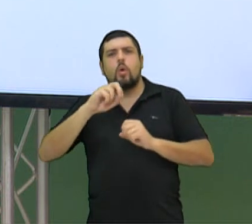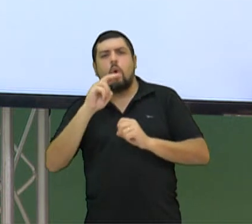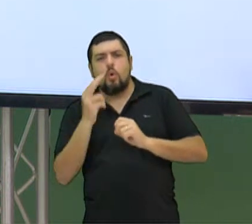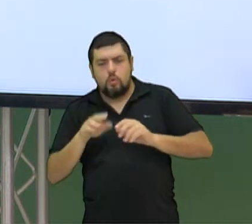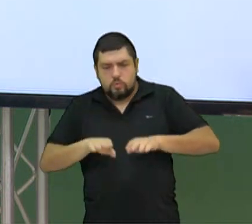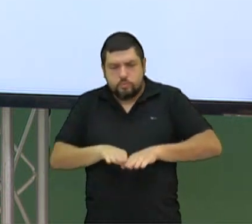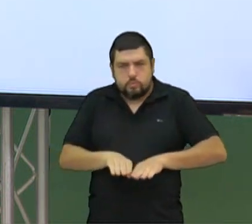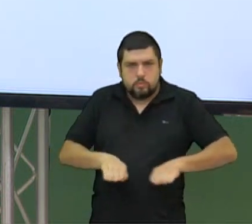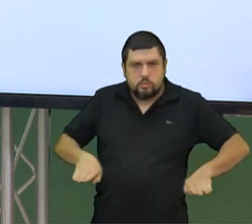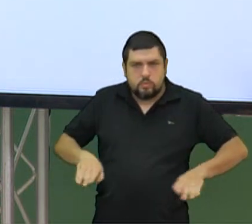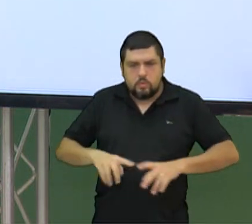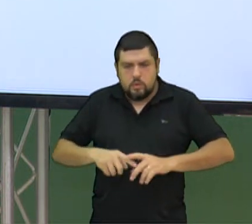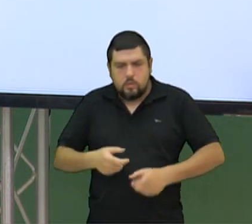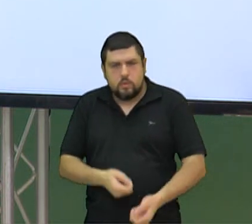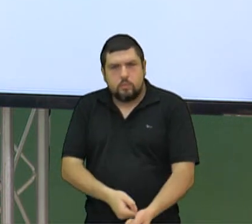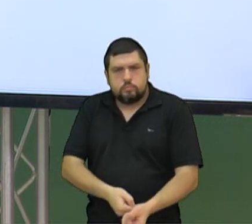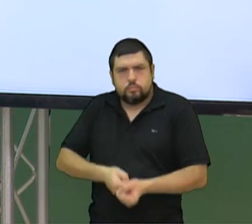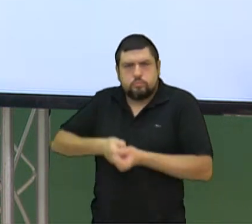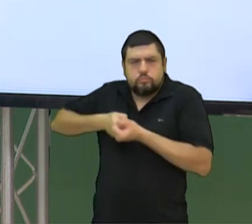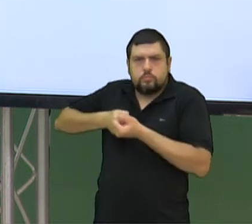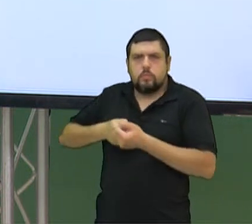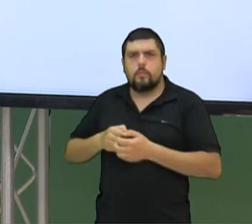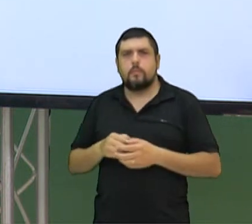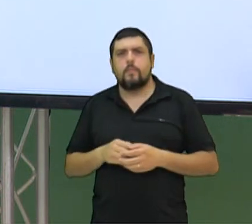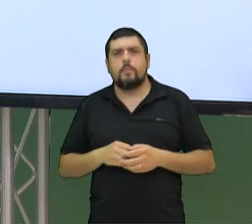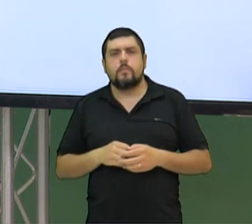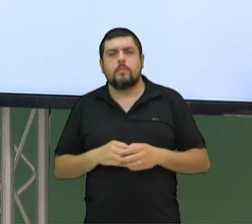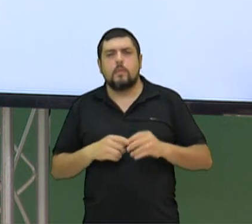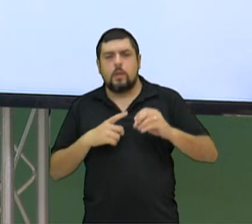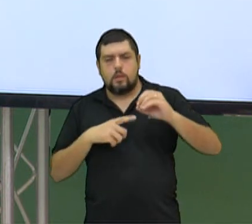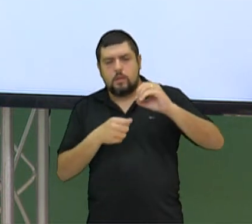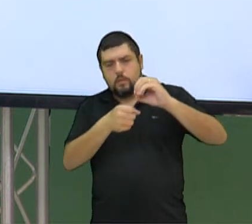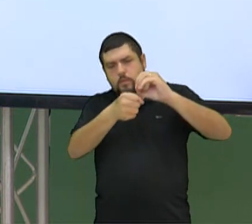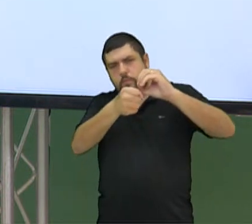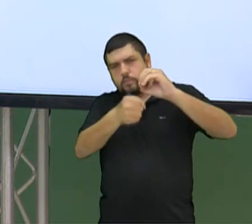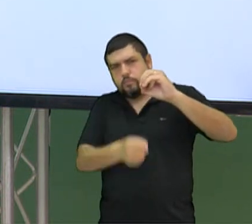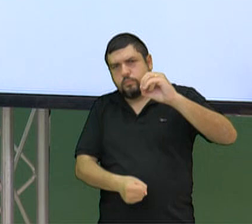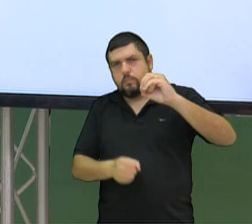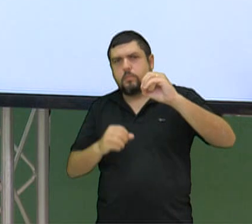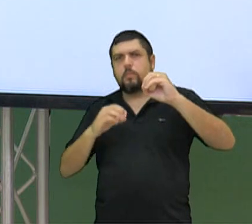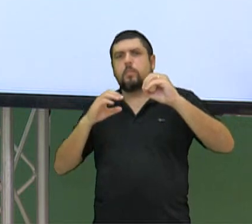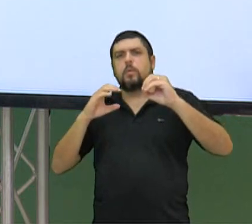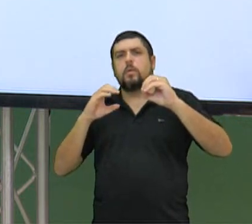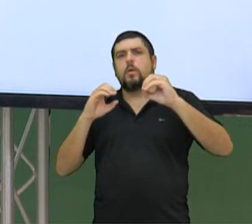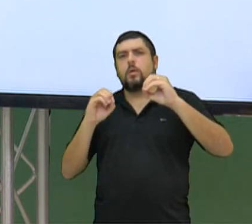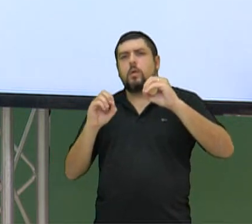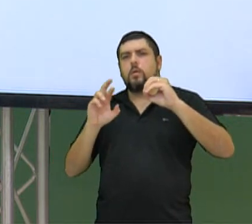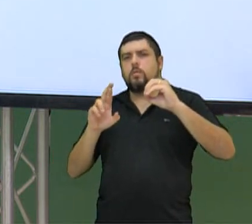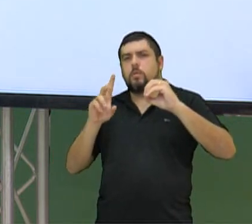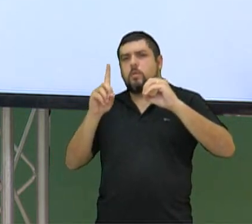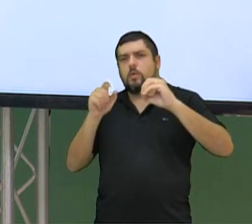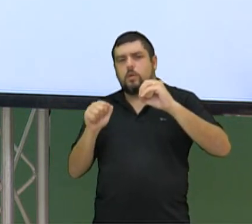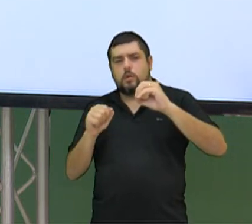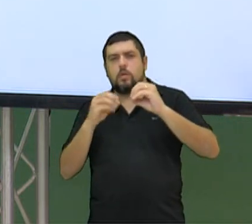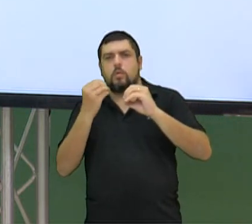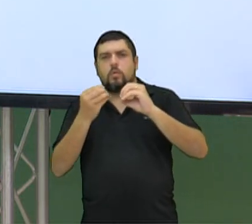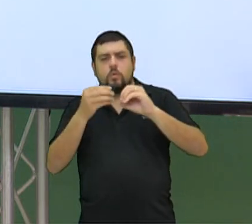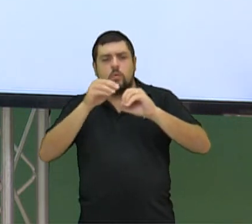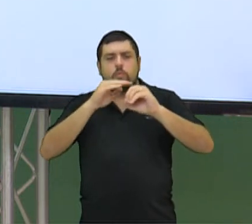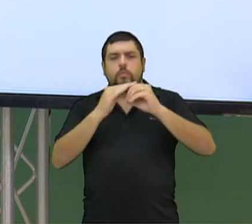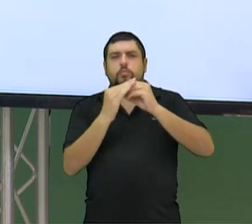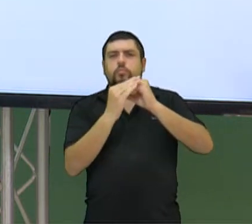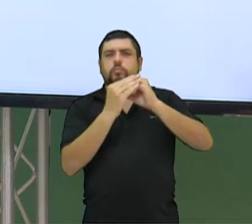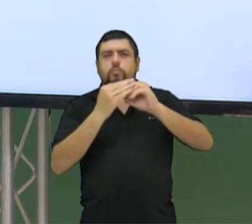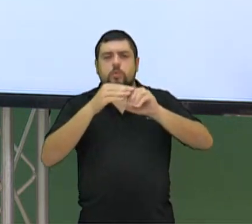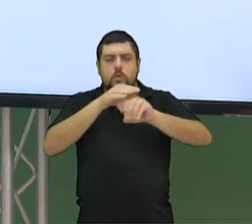poder aplicar a força. A corda ela é aplicada, ela é colocada justamente nessa gola aqui e o